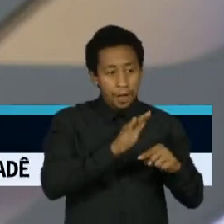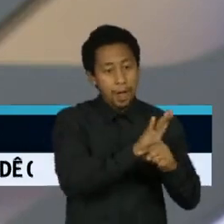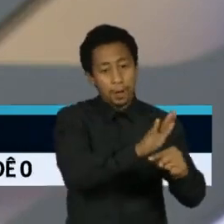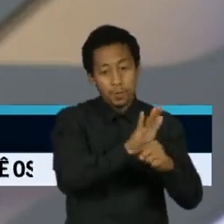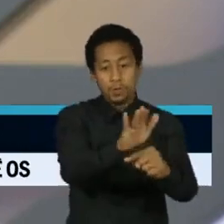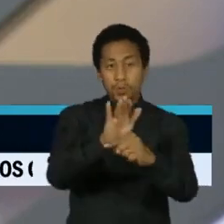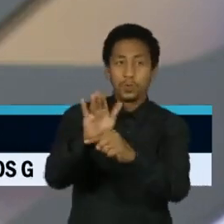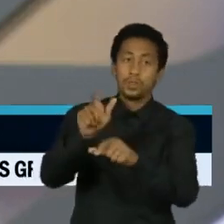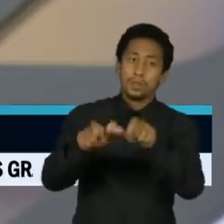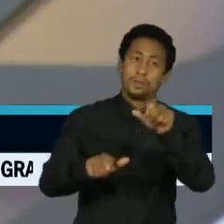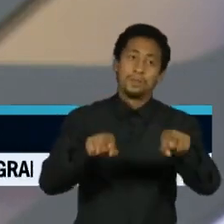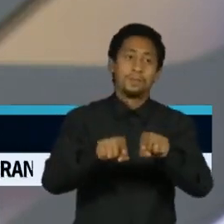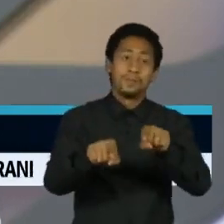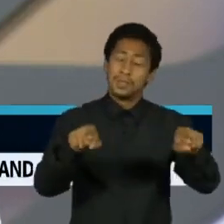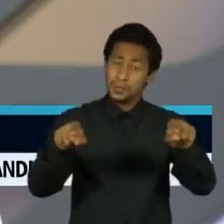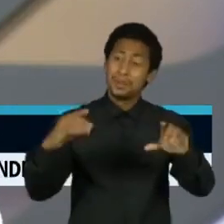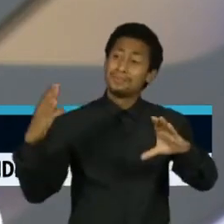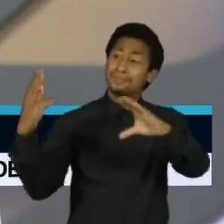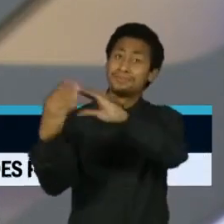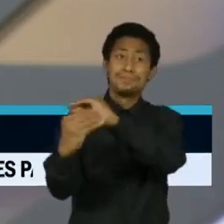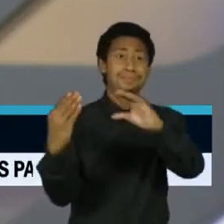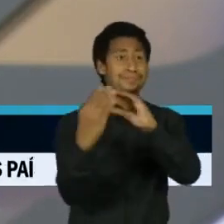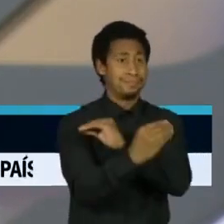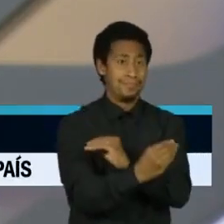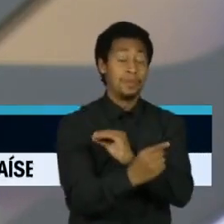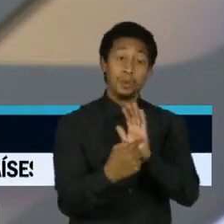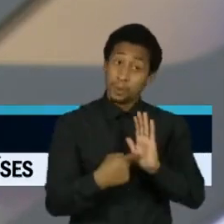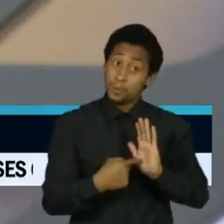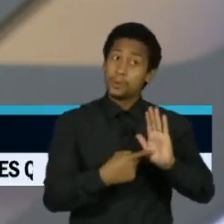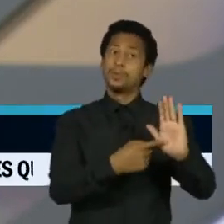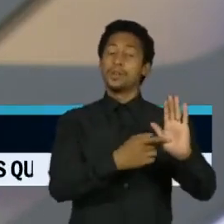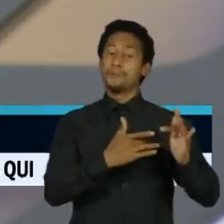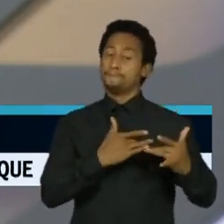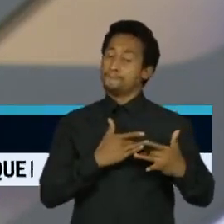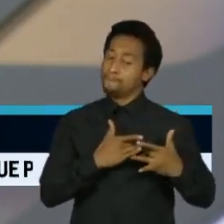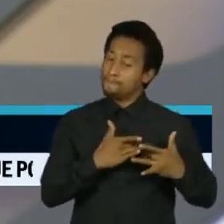humanidade, de mostrar o que tem de melhor da humanidade na crise. Sim.